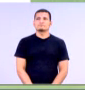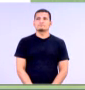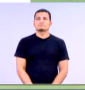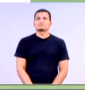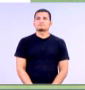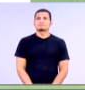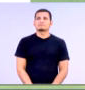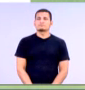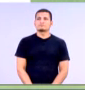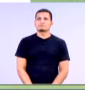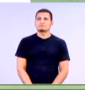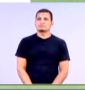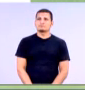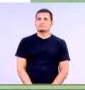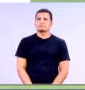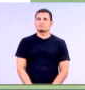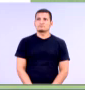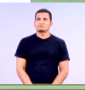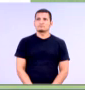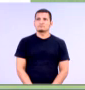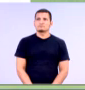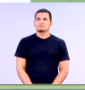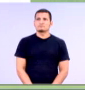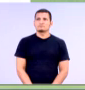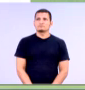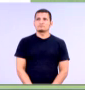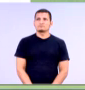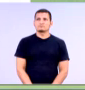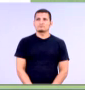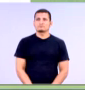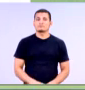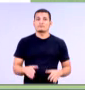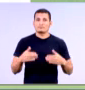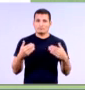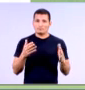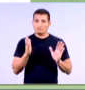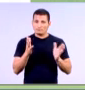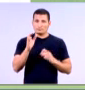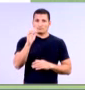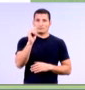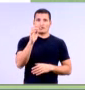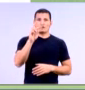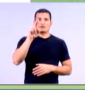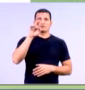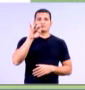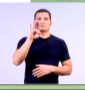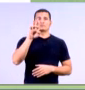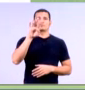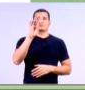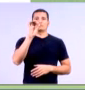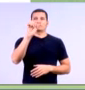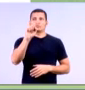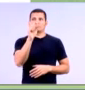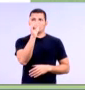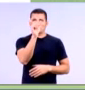Então, gente, eu primeiro defini, né, os atributos. Olha aqui, atributos.